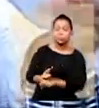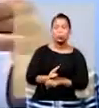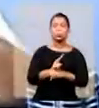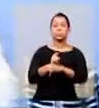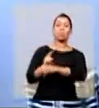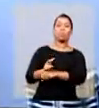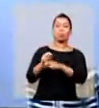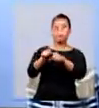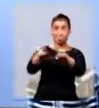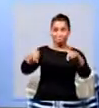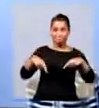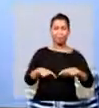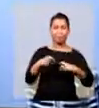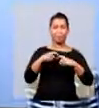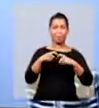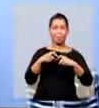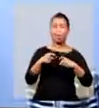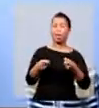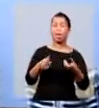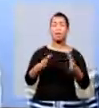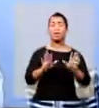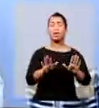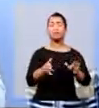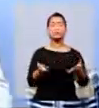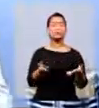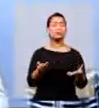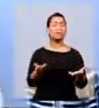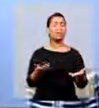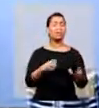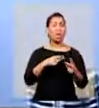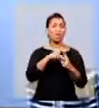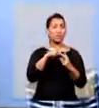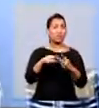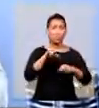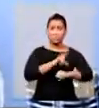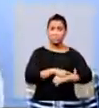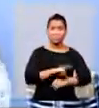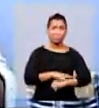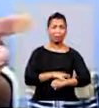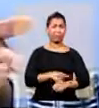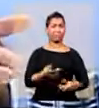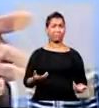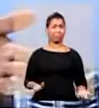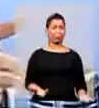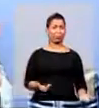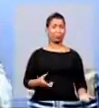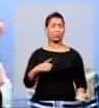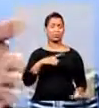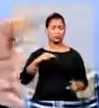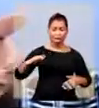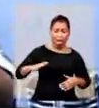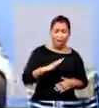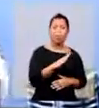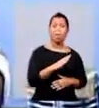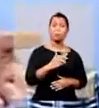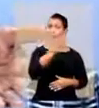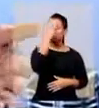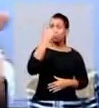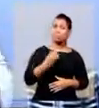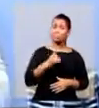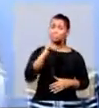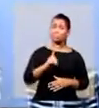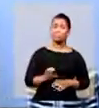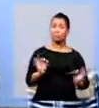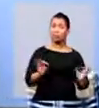2 banheiros, não, tem que ter rampa, mas às vezes não vem nem deficiente aqui. Aí eu falo, estou aqui. Né? Eu vim aqui